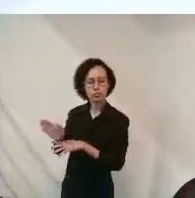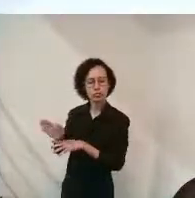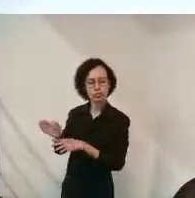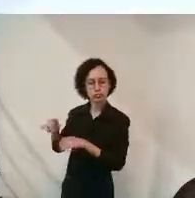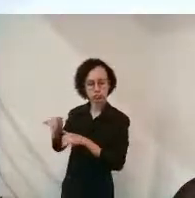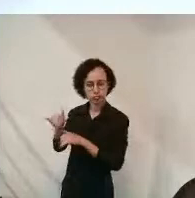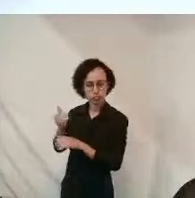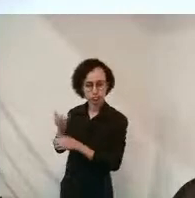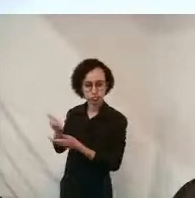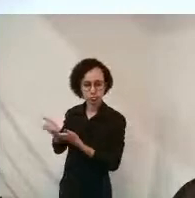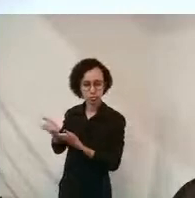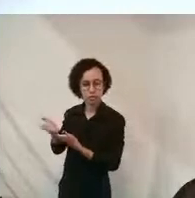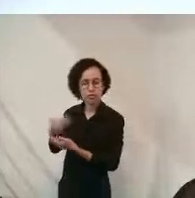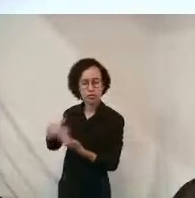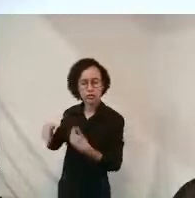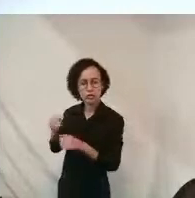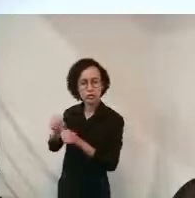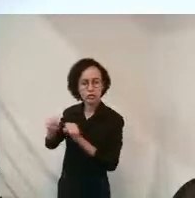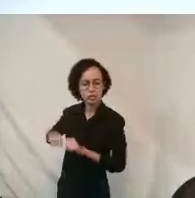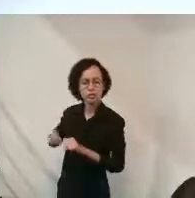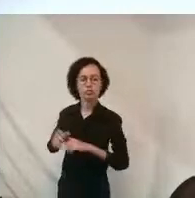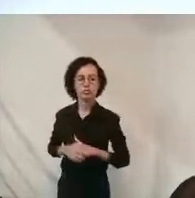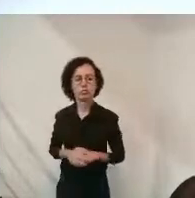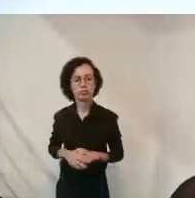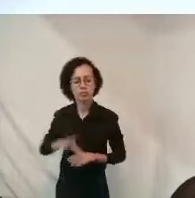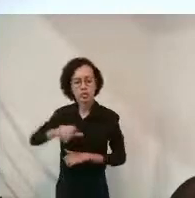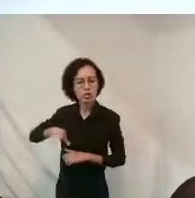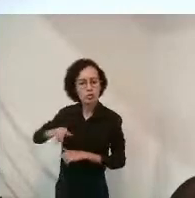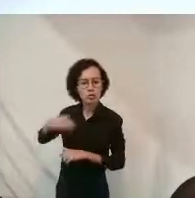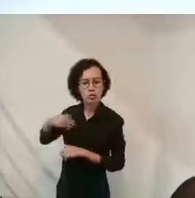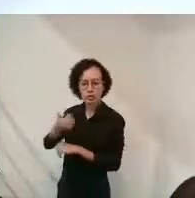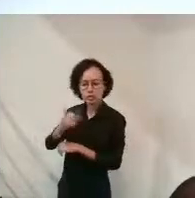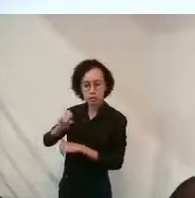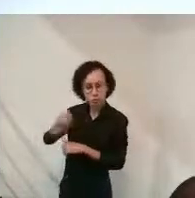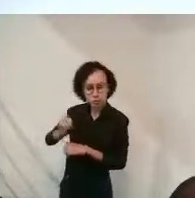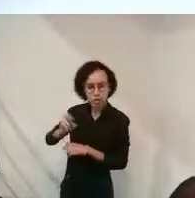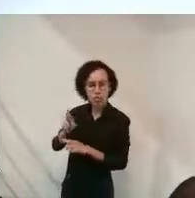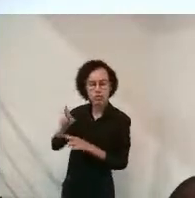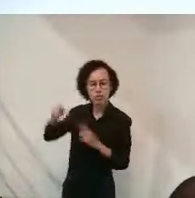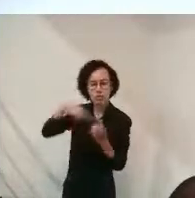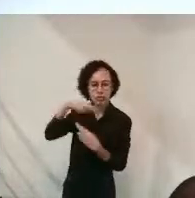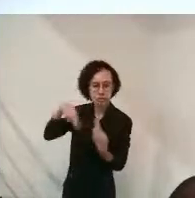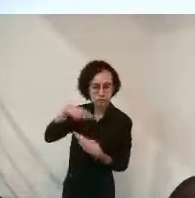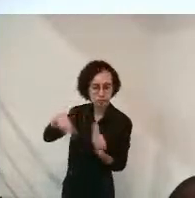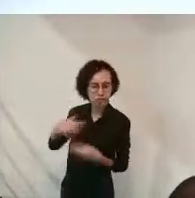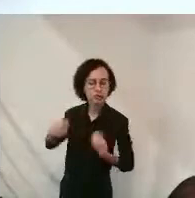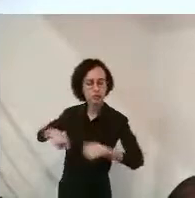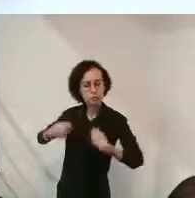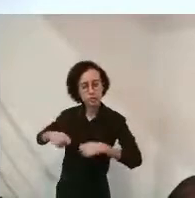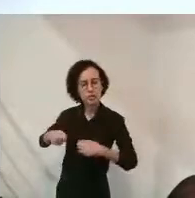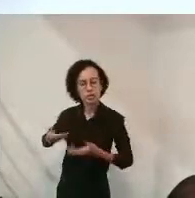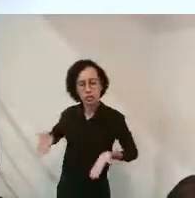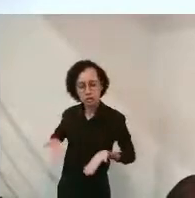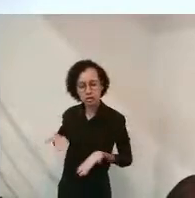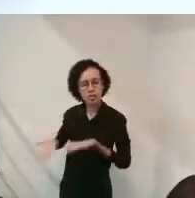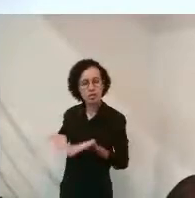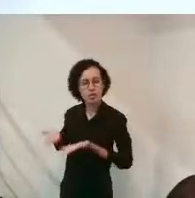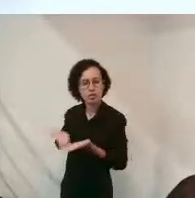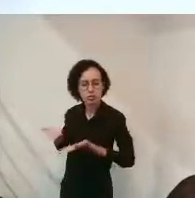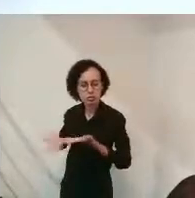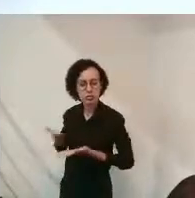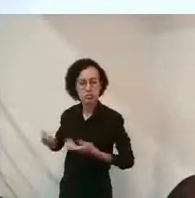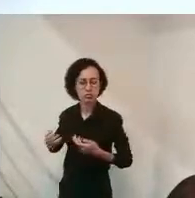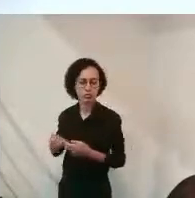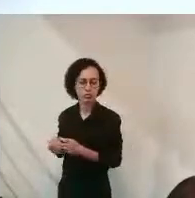resíduos que não são 100% recicláveis. Né? E aqui a gente precisa tratar disso e impedir que isso continue